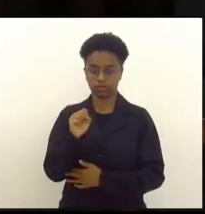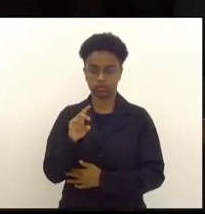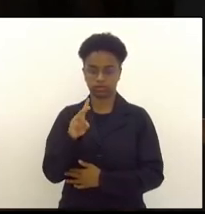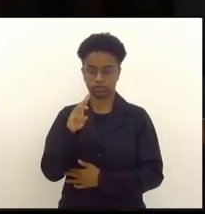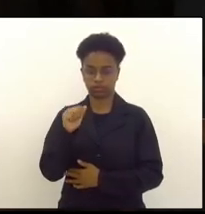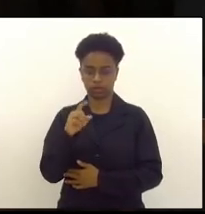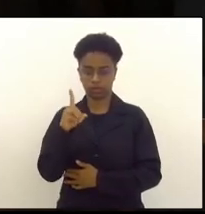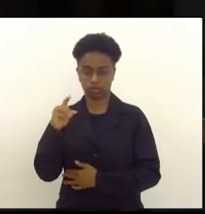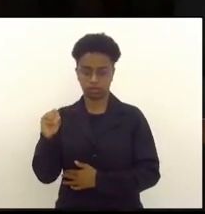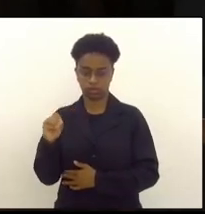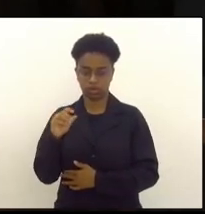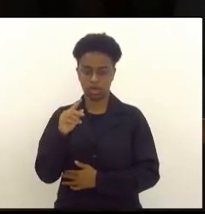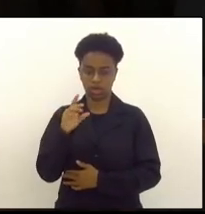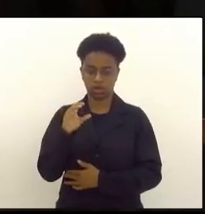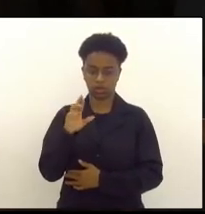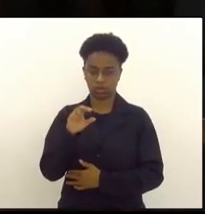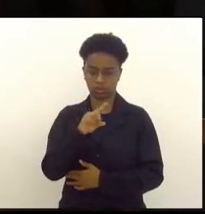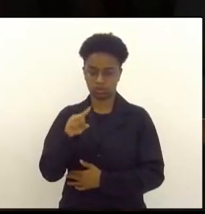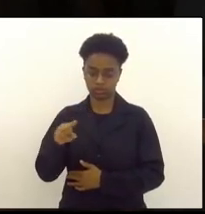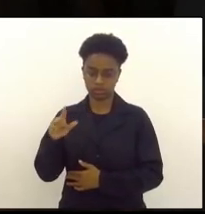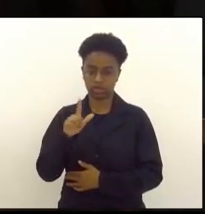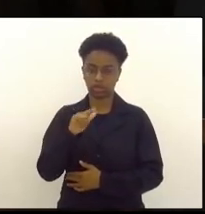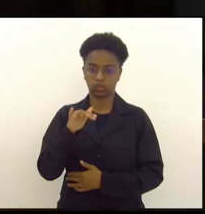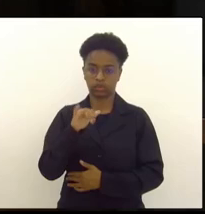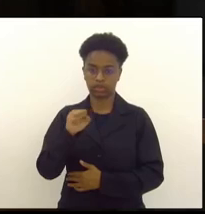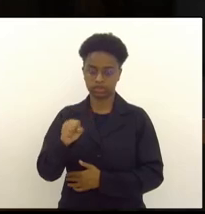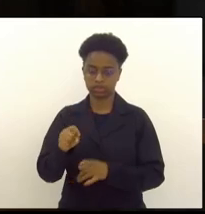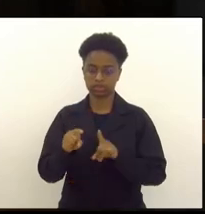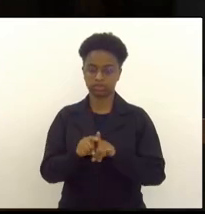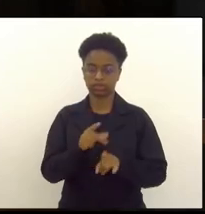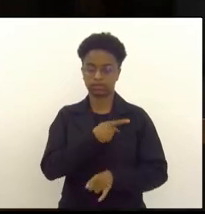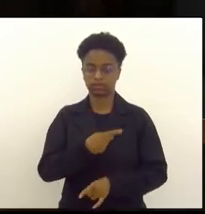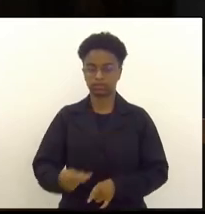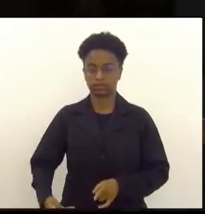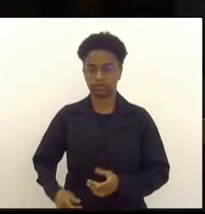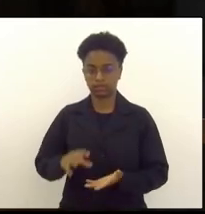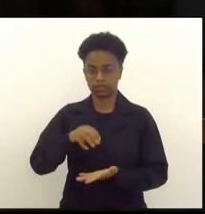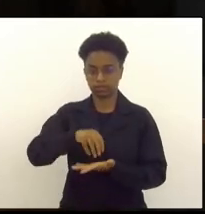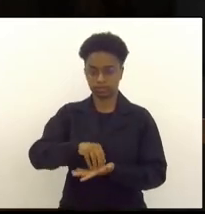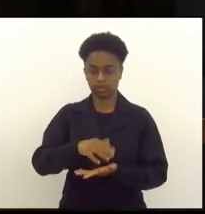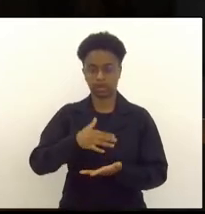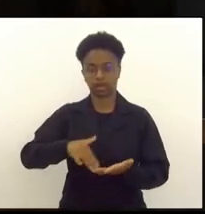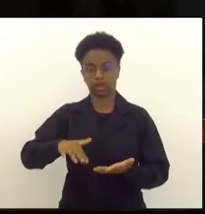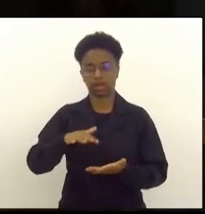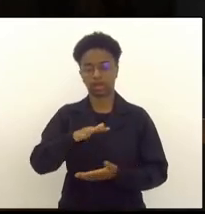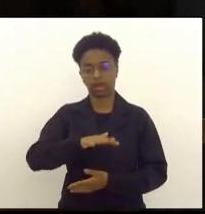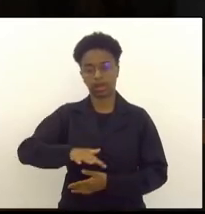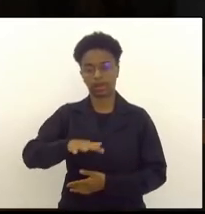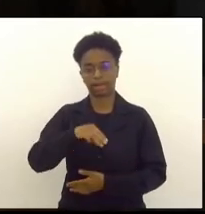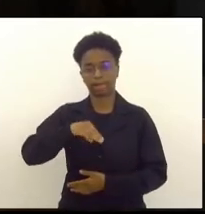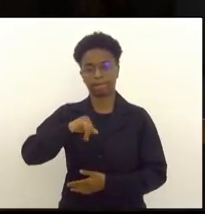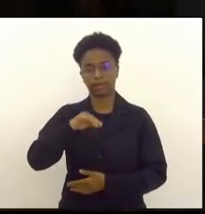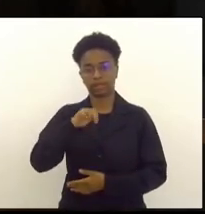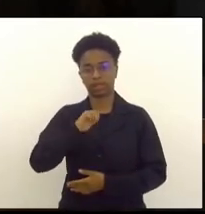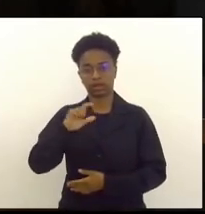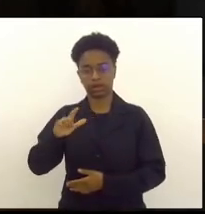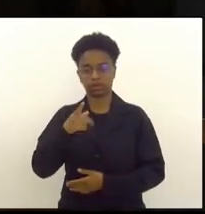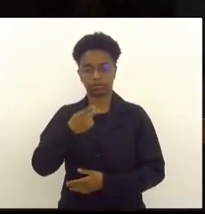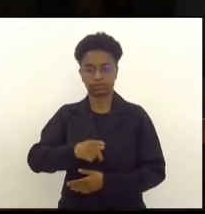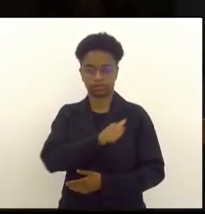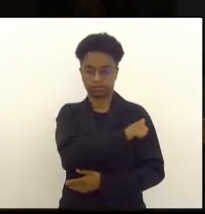Luiz Magalhães, presidente do Departamento de Recursos Minerais do Estado do Rio de Janeiro,